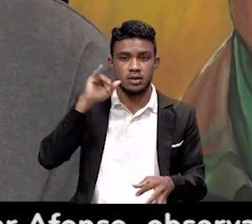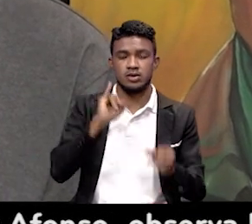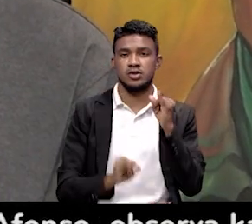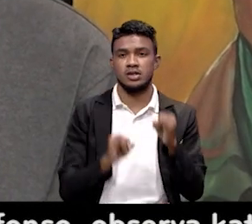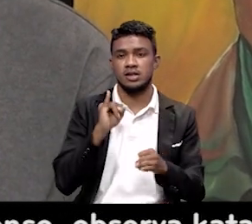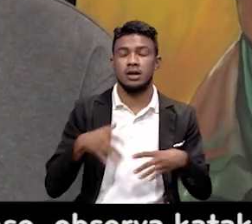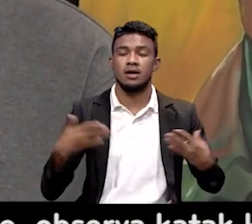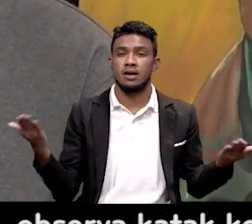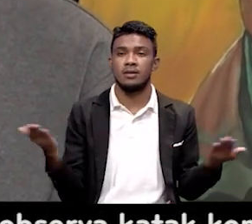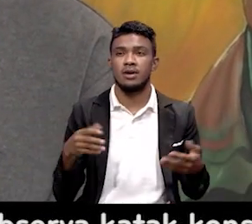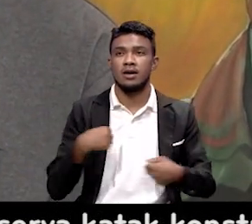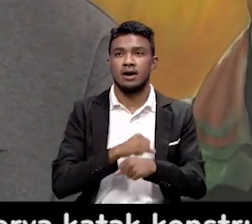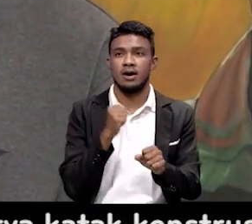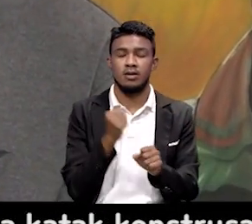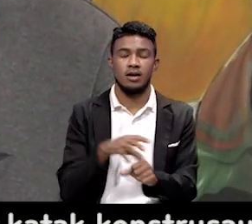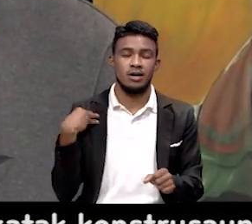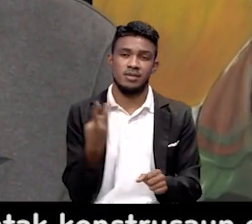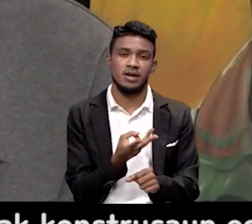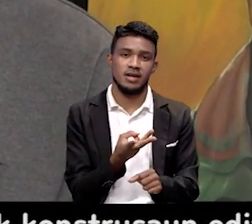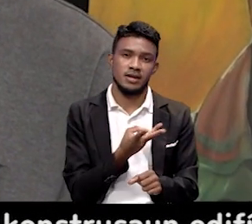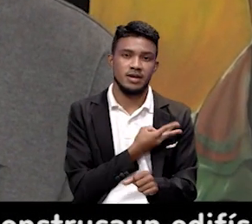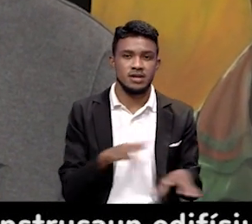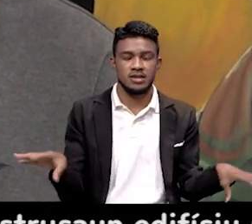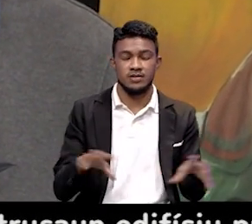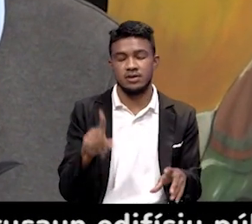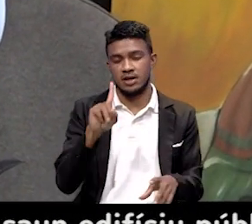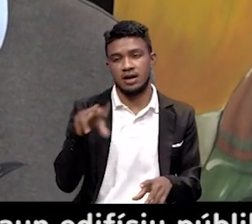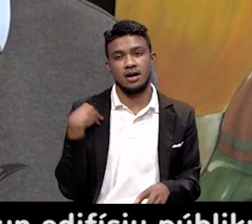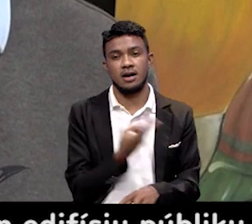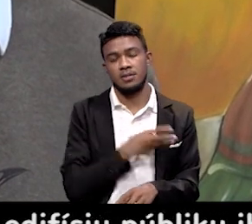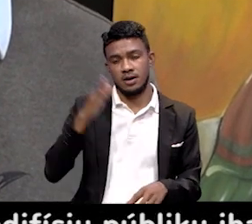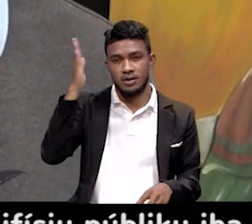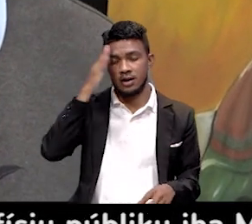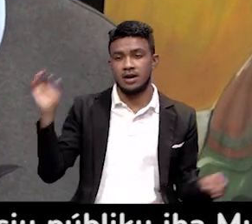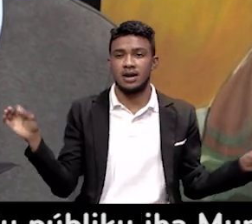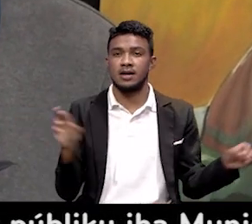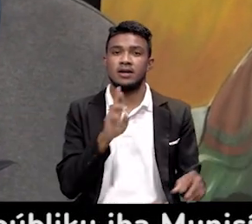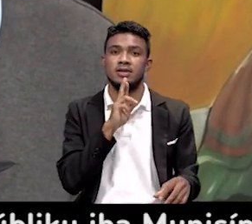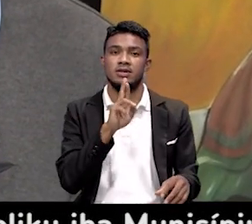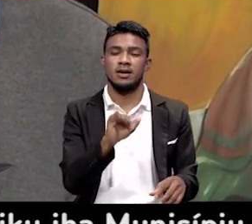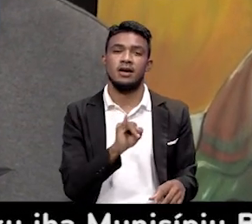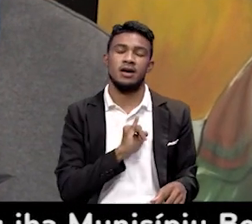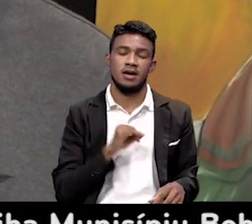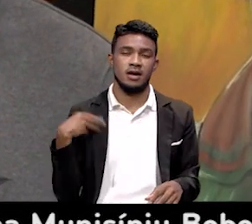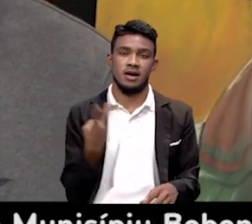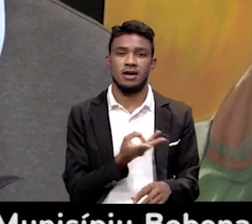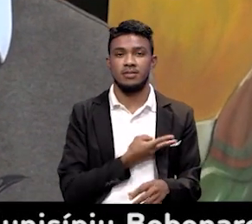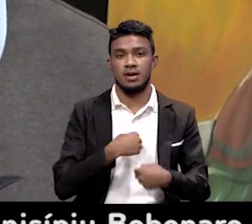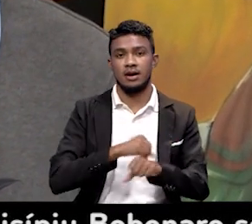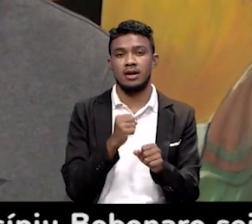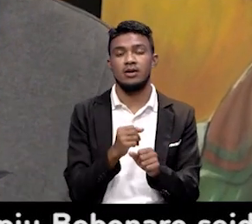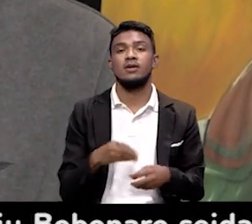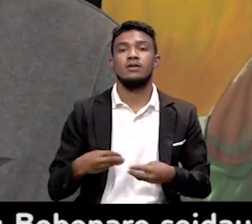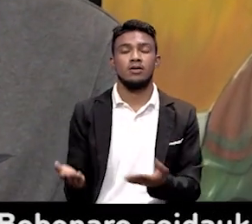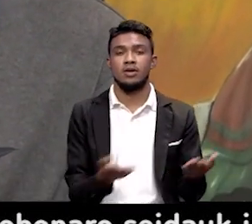nabe halo indeferimento ba minia recurso ida ne, Ami se hanoi kata se la iha opsau, ami mo se halo rekursu kontensius bai tribunal atau